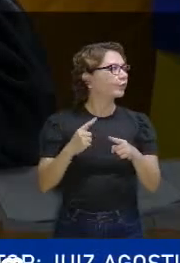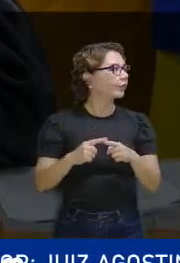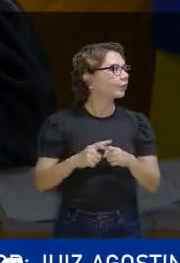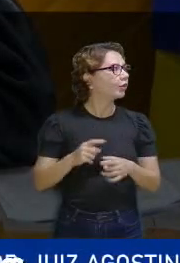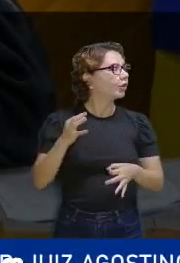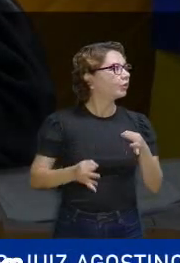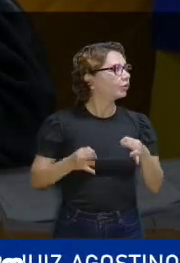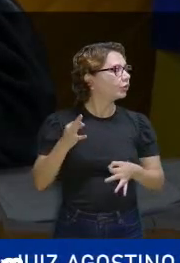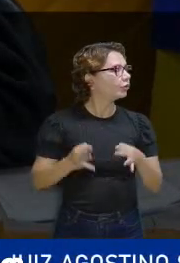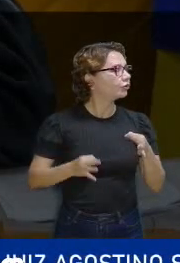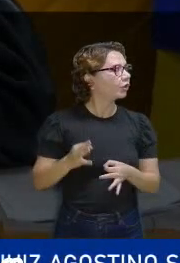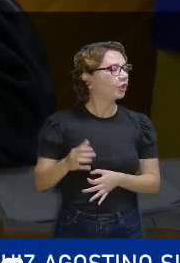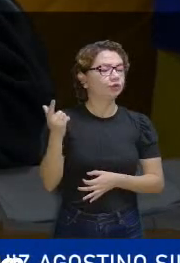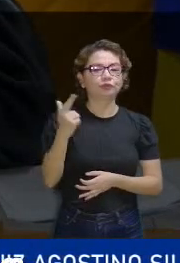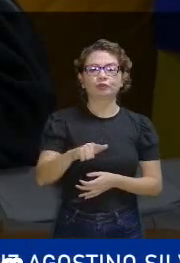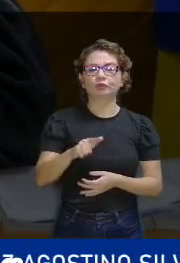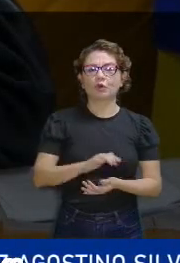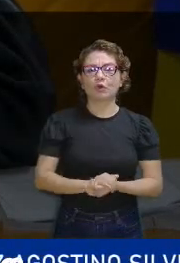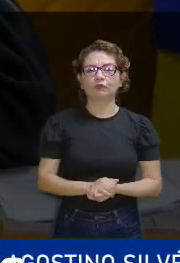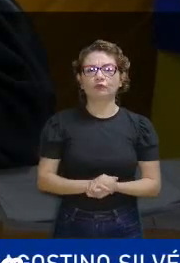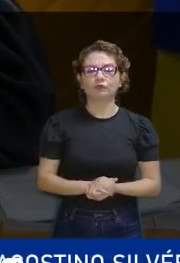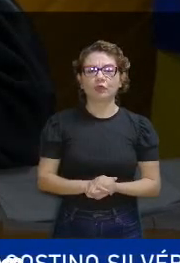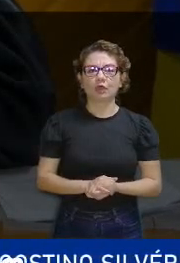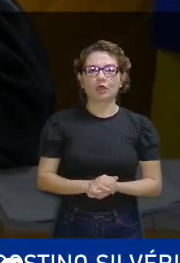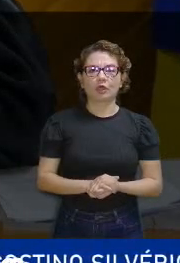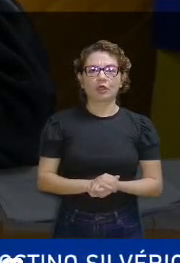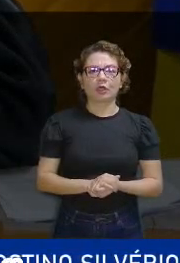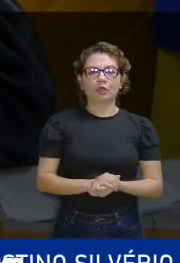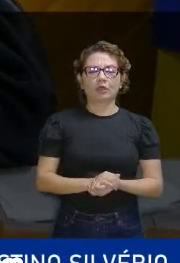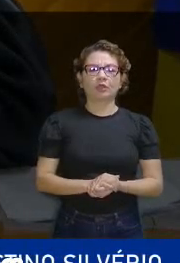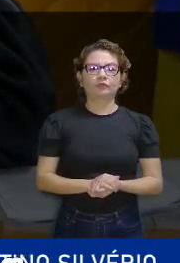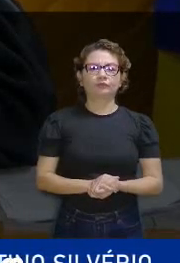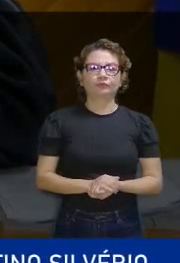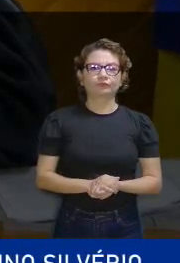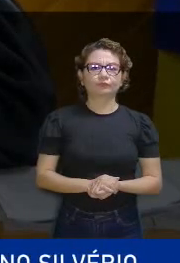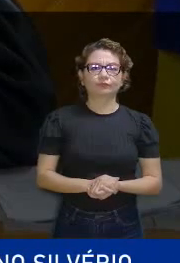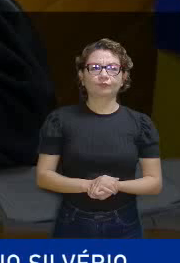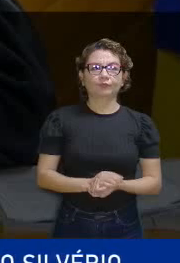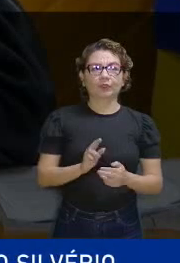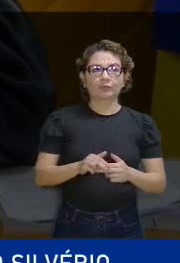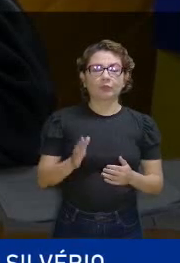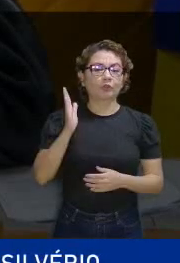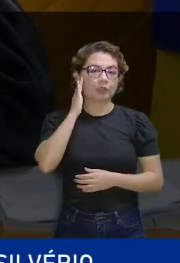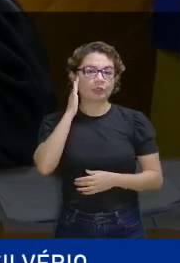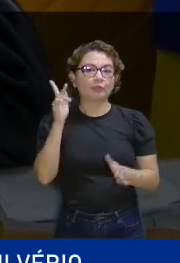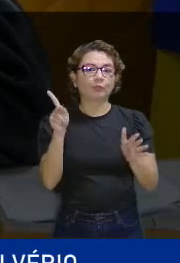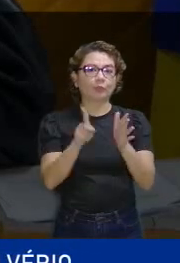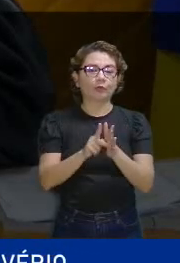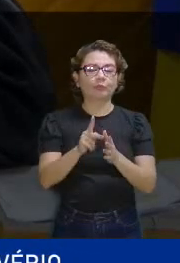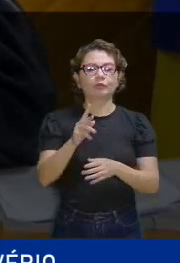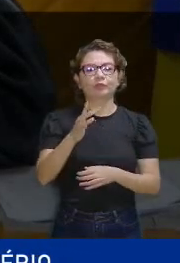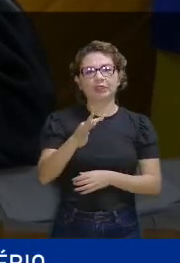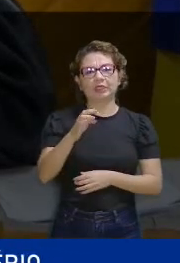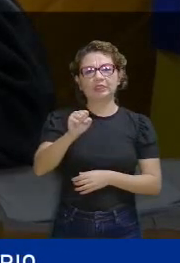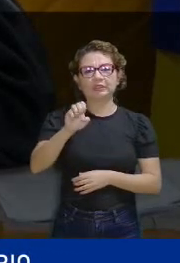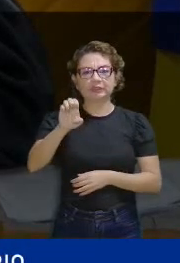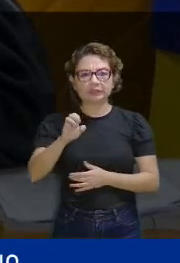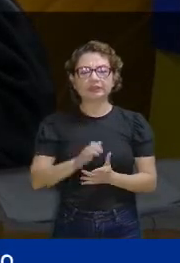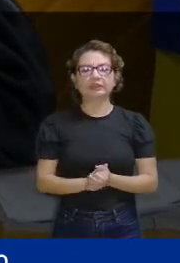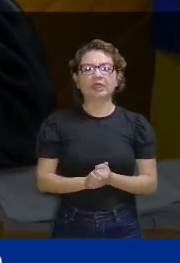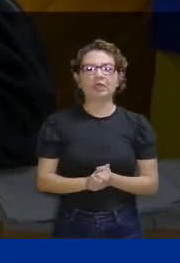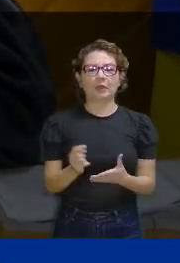sejam julgadas novamente as contas à luz da compreensão do TSE acerca dos